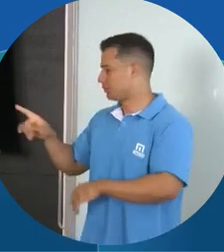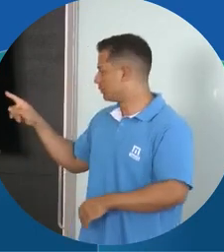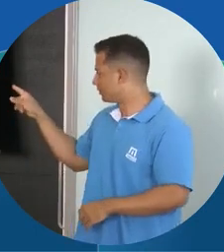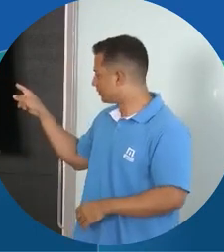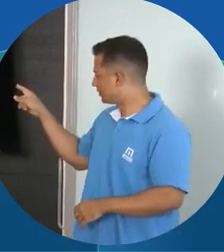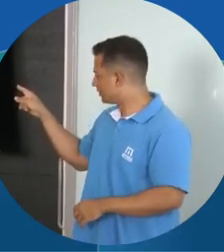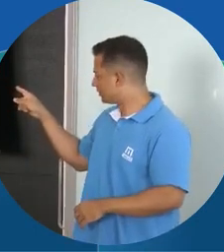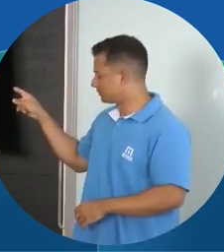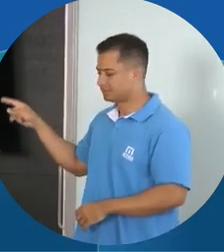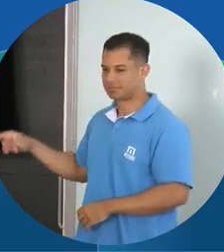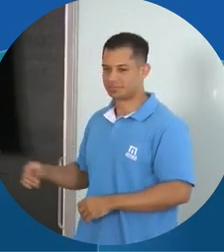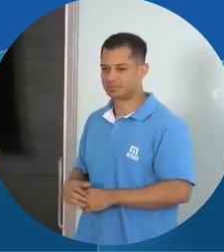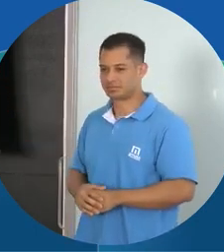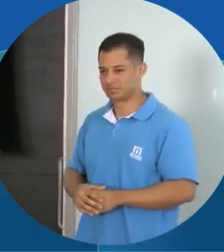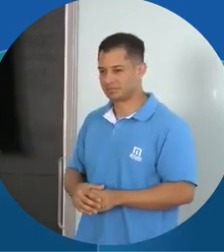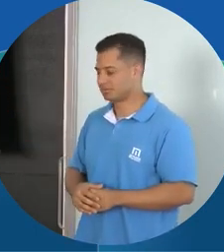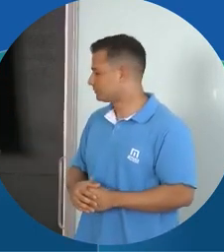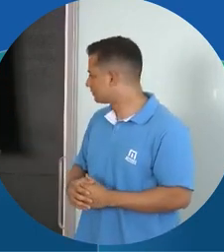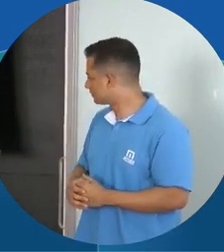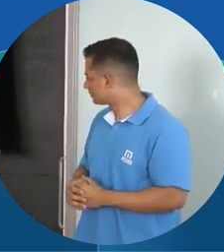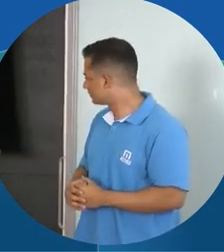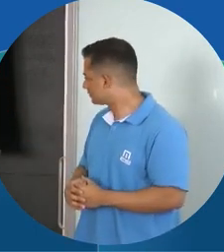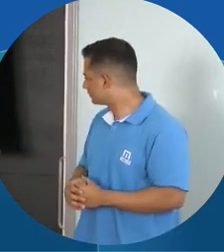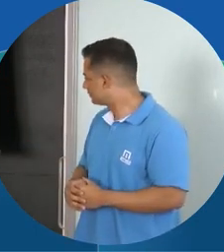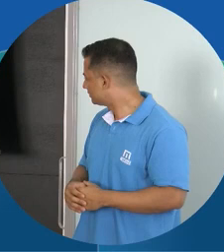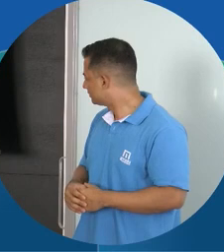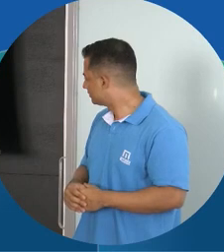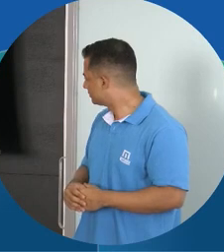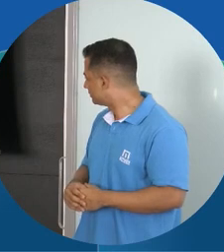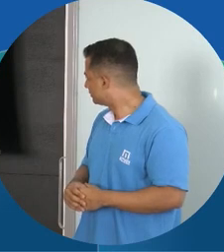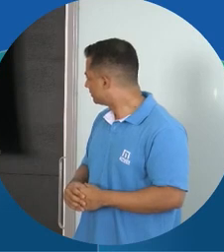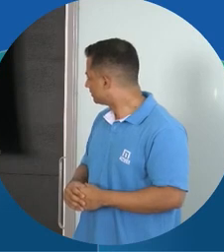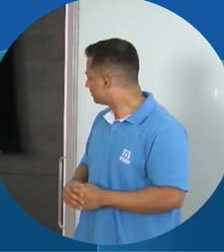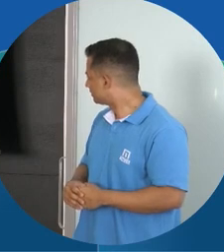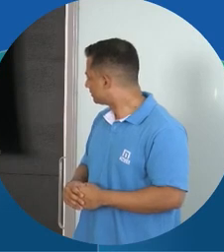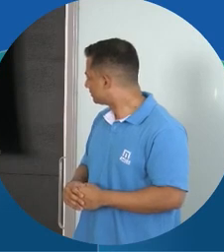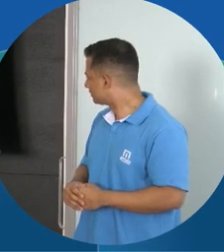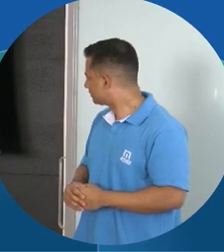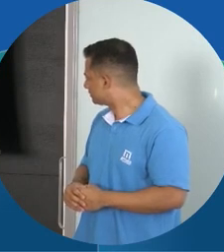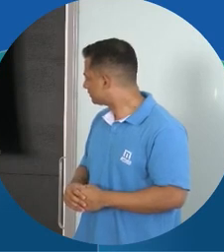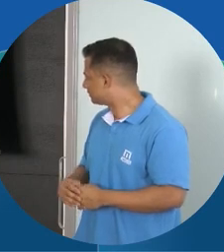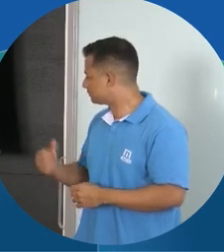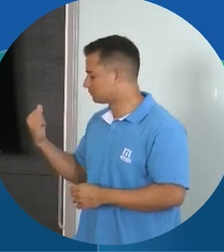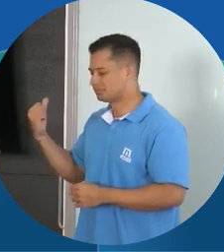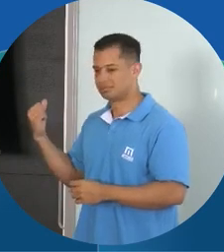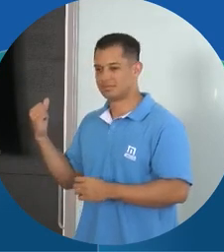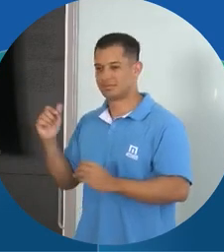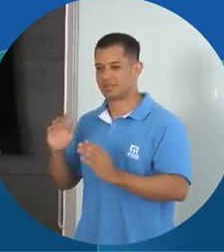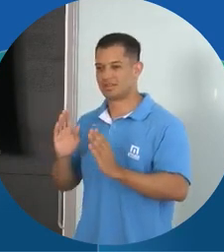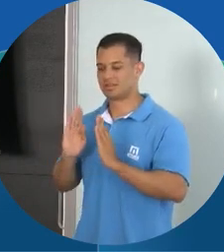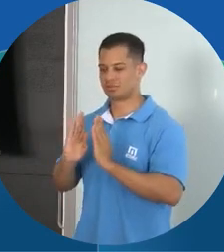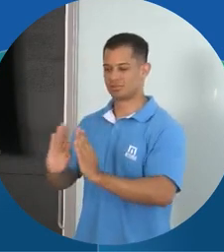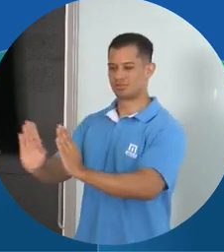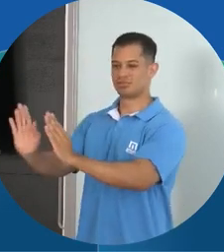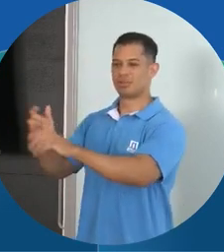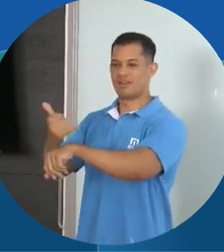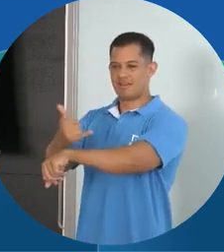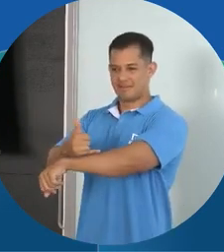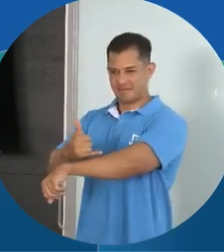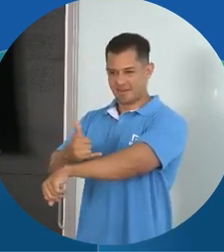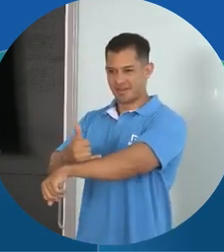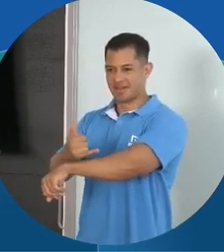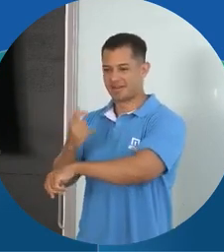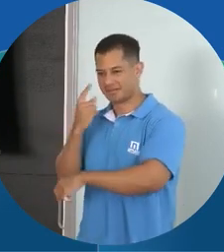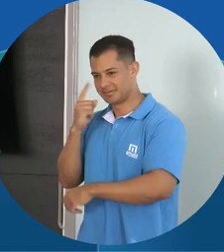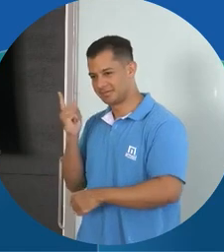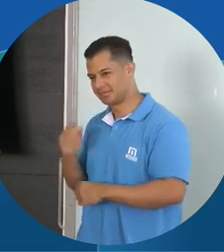tem os blocos, e aqui uma montagem da viga metálica, né, do içamento aí das